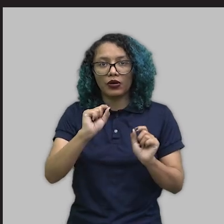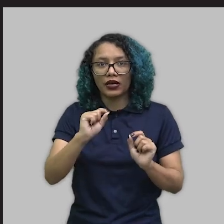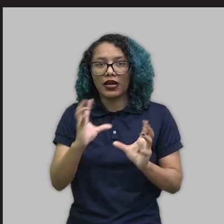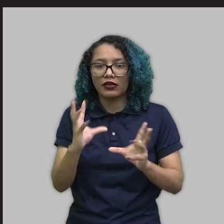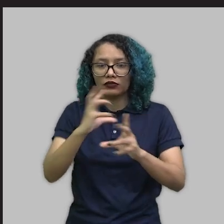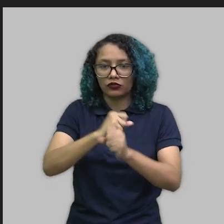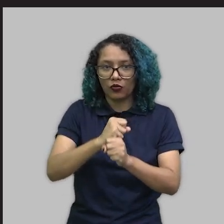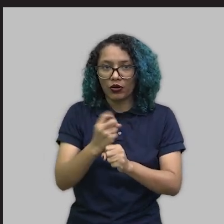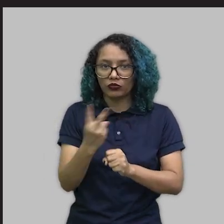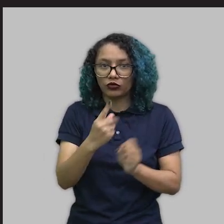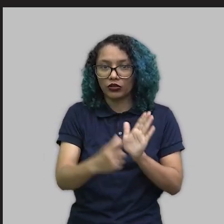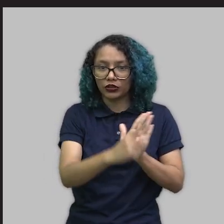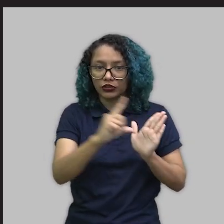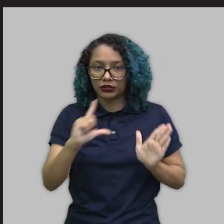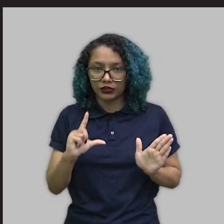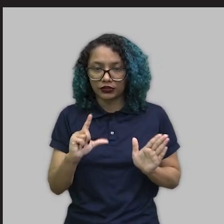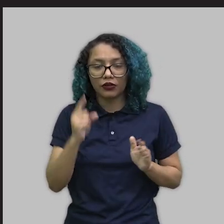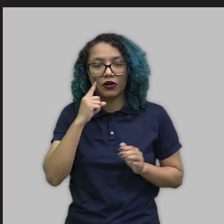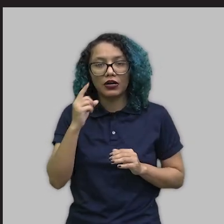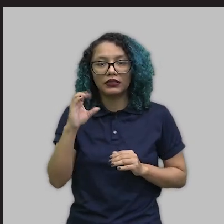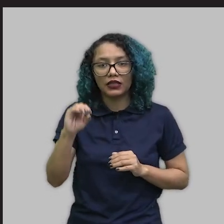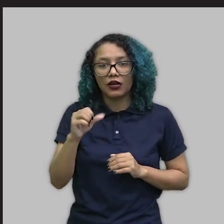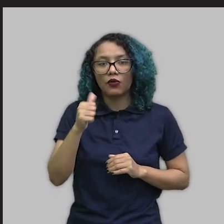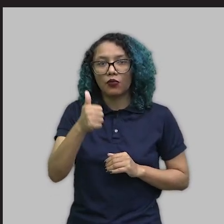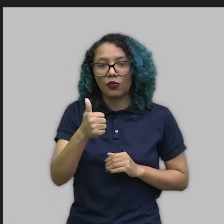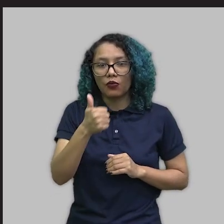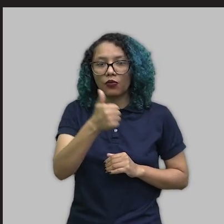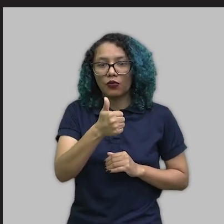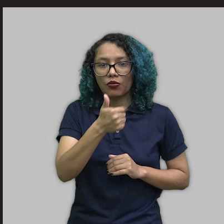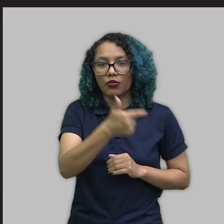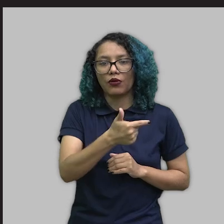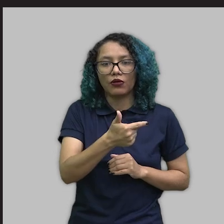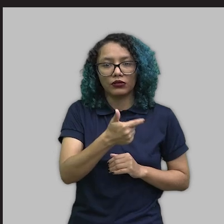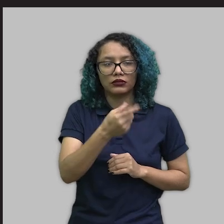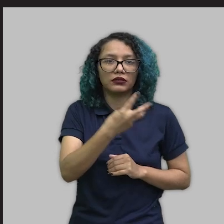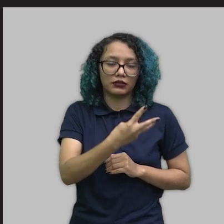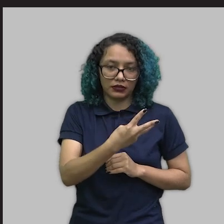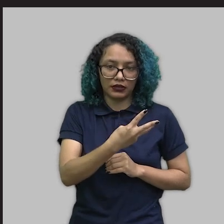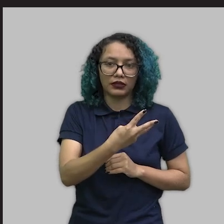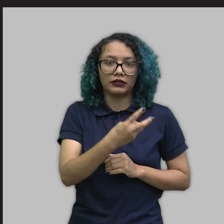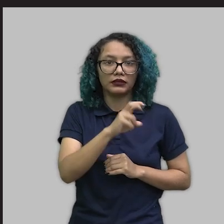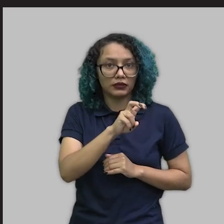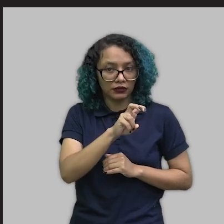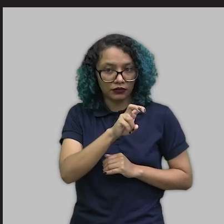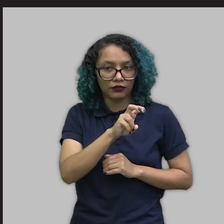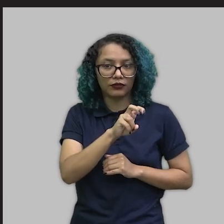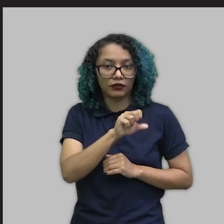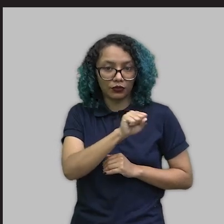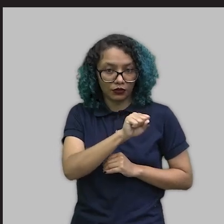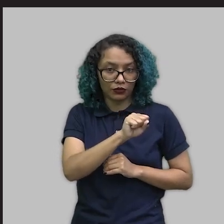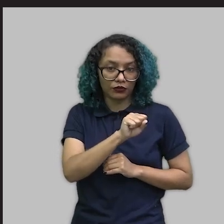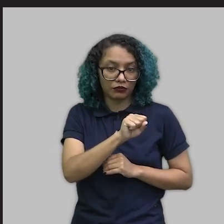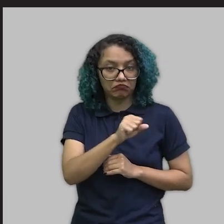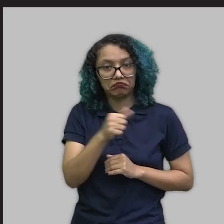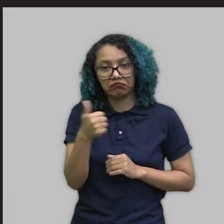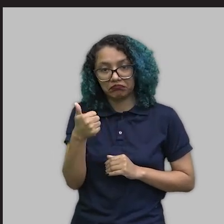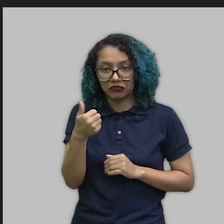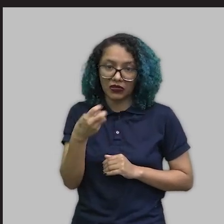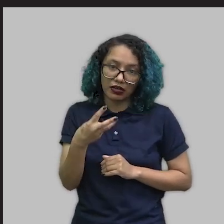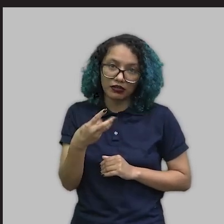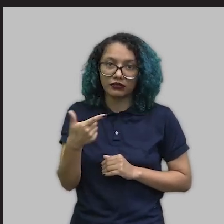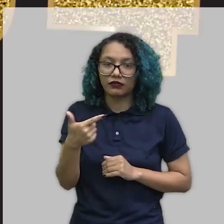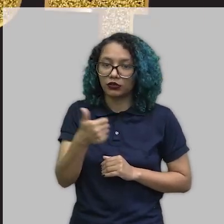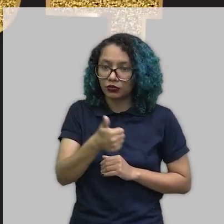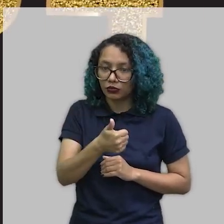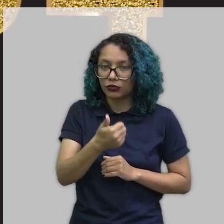anteriores. Assim temos 0, 1, 1, 2, 3, 5, 8, 13,